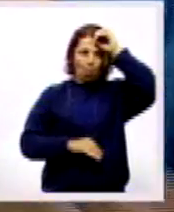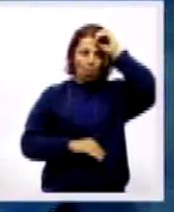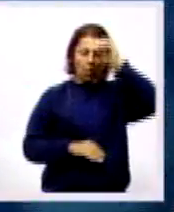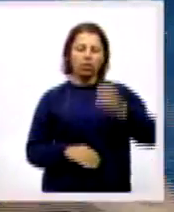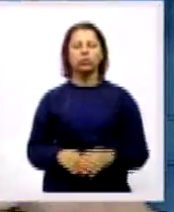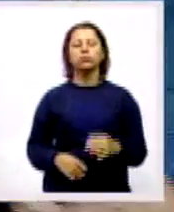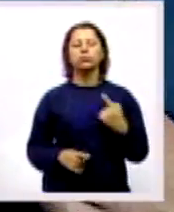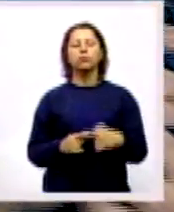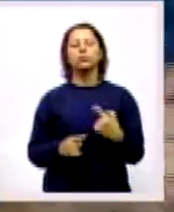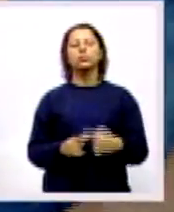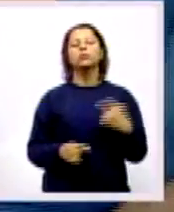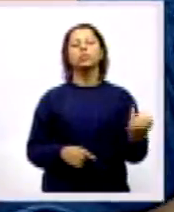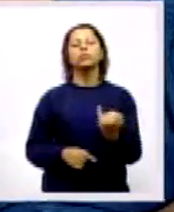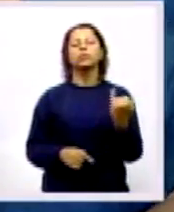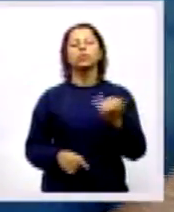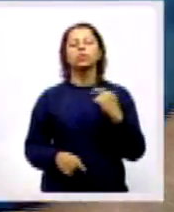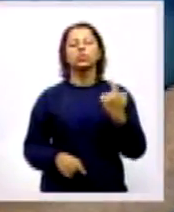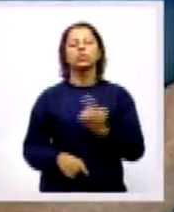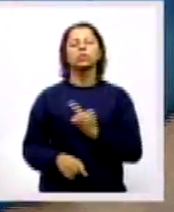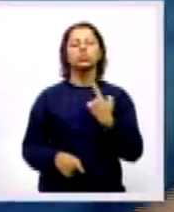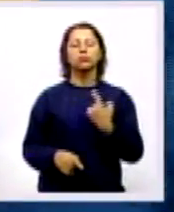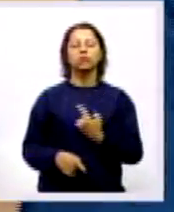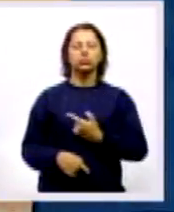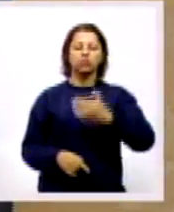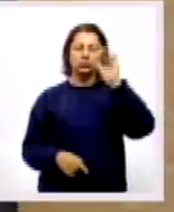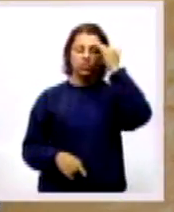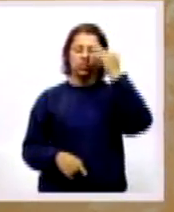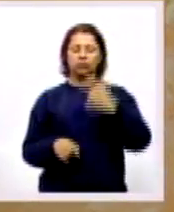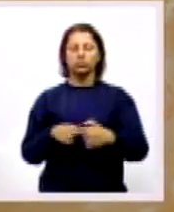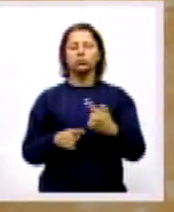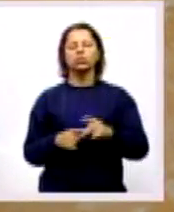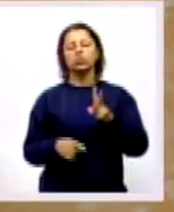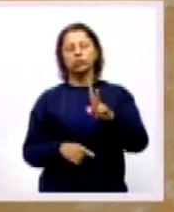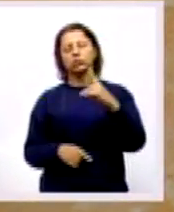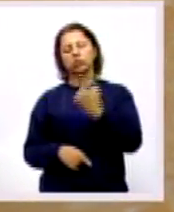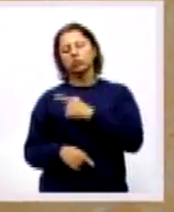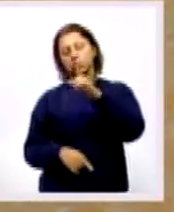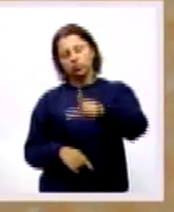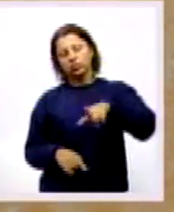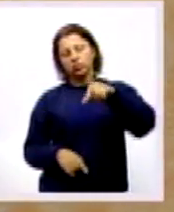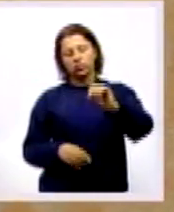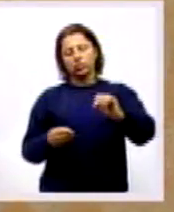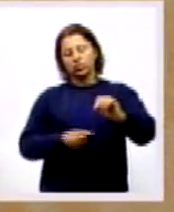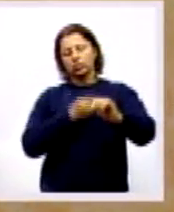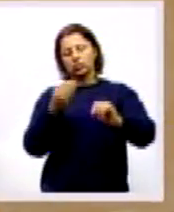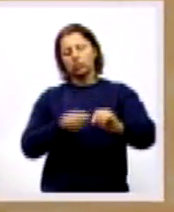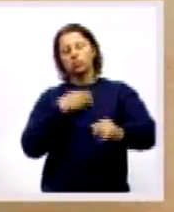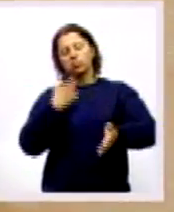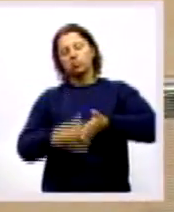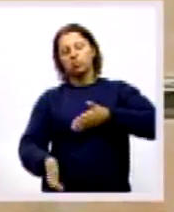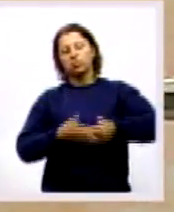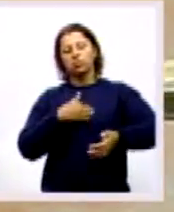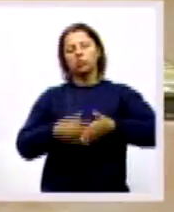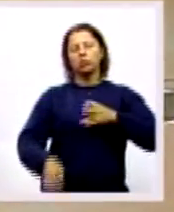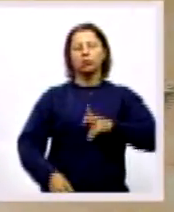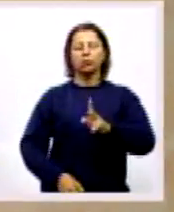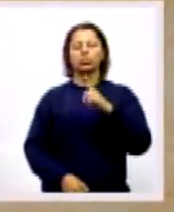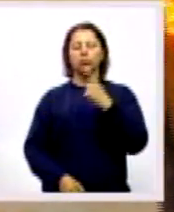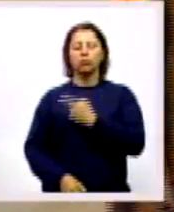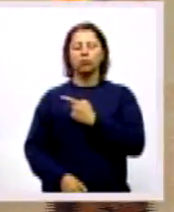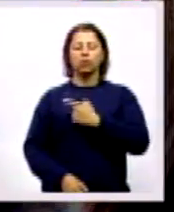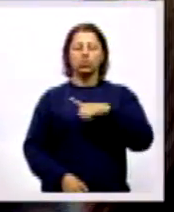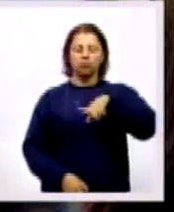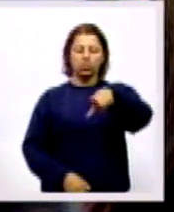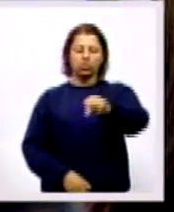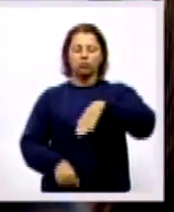E aqui, gente, é interessante, porque cada vez que nós optamos pela vida sem sabor, cada vez que nós optamos pela conversa